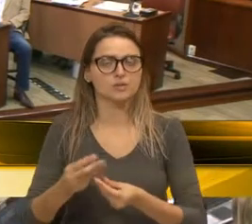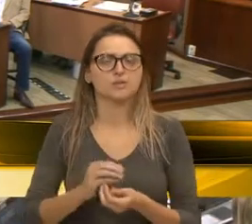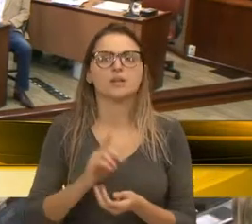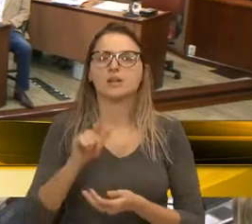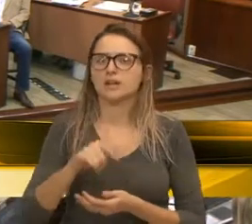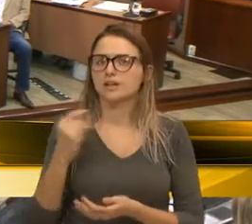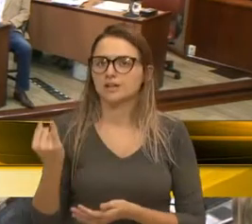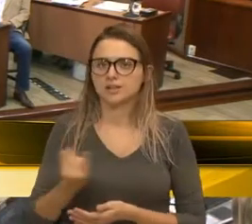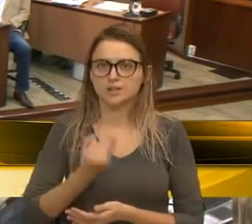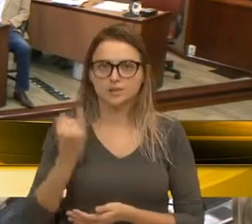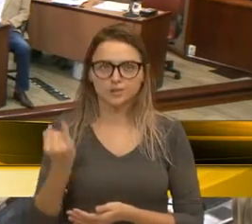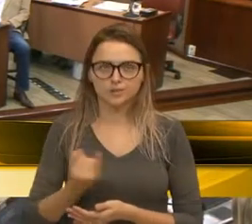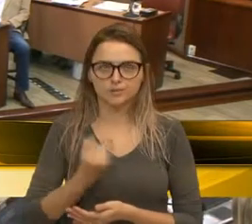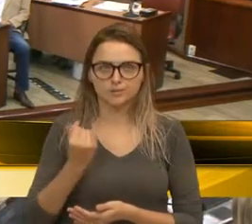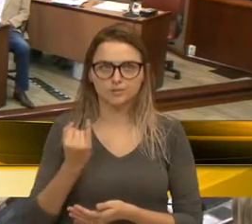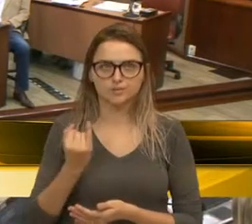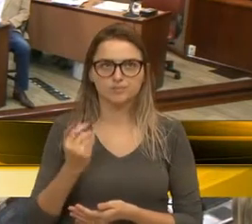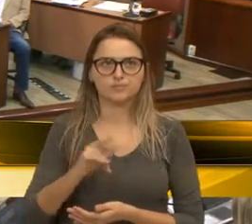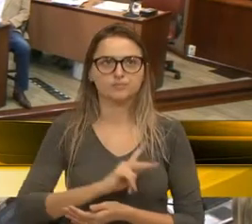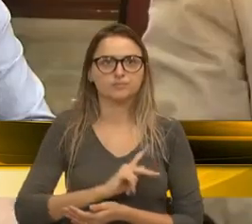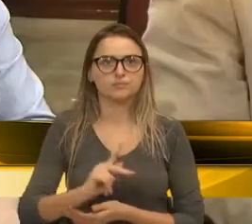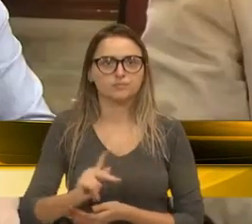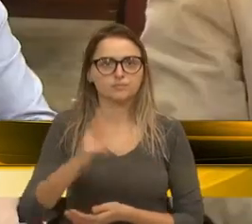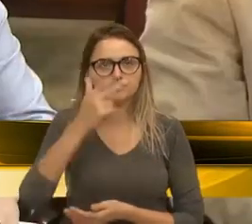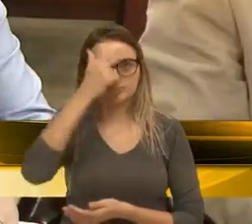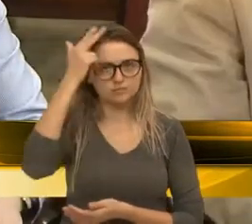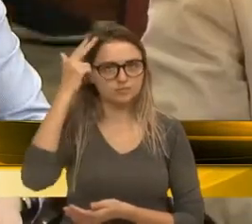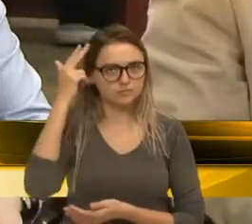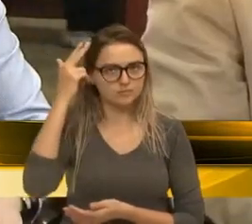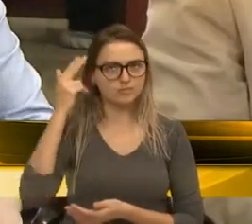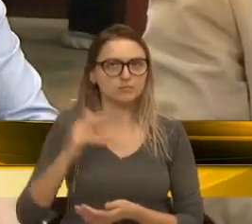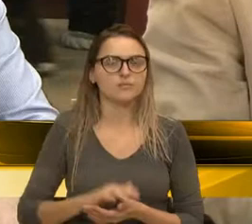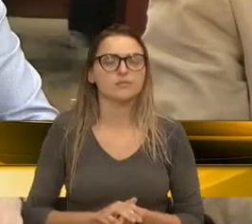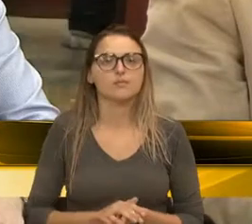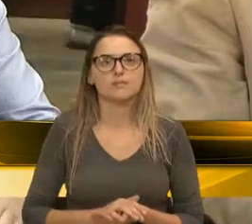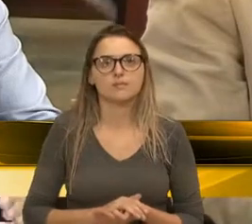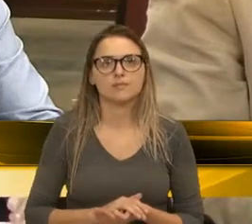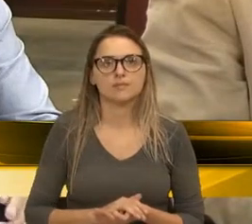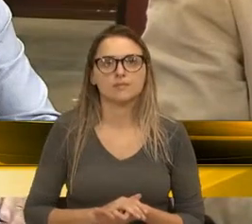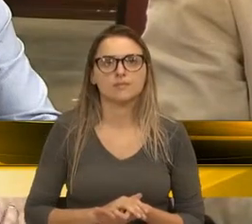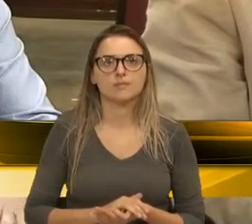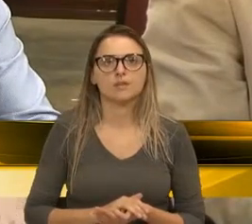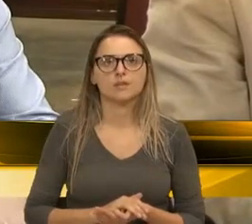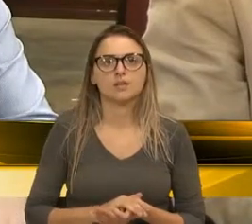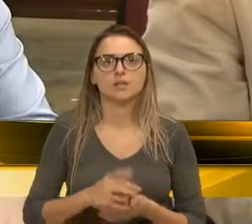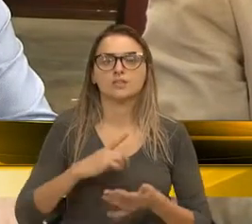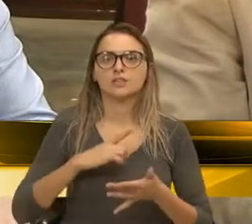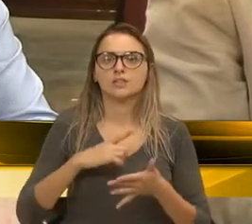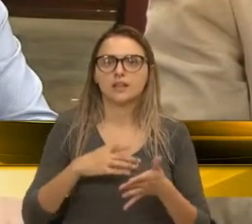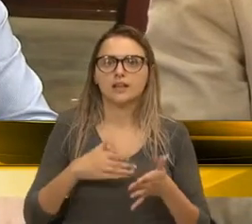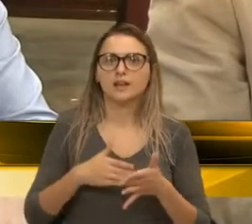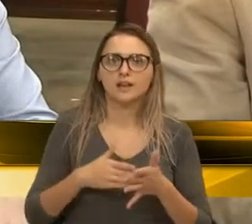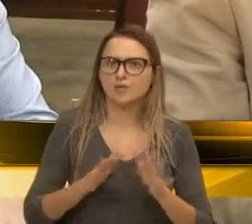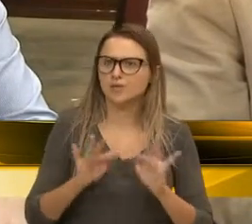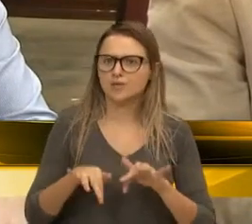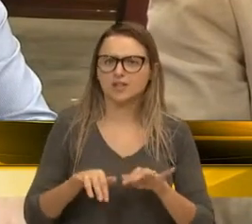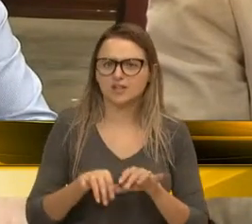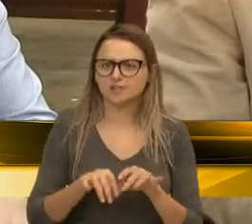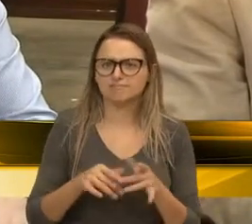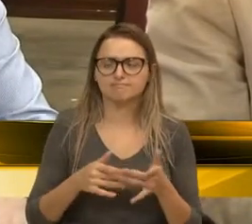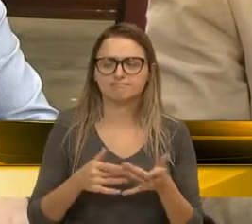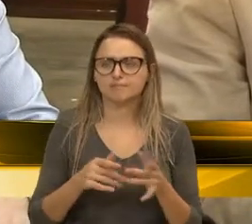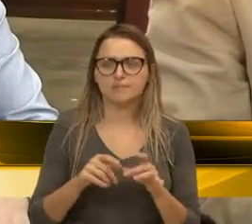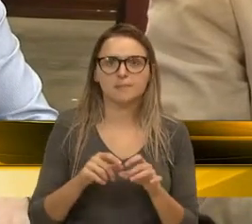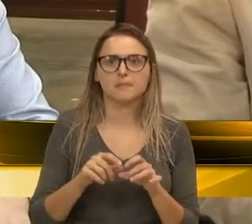extremamente importante, presidente Flávio Cassina, da quebra desse paradigma para que as